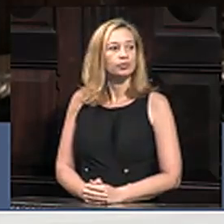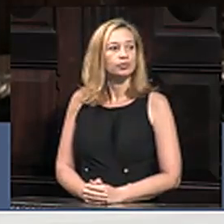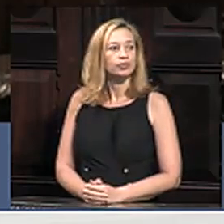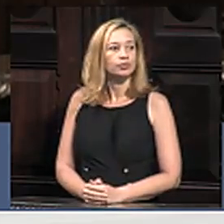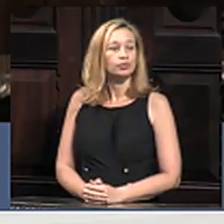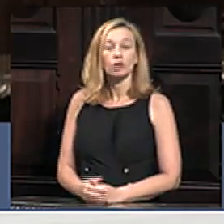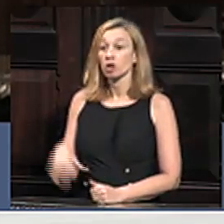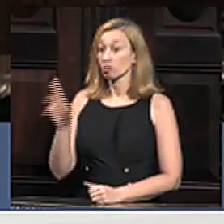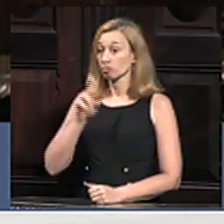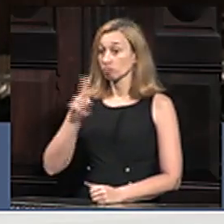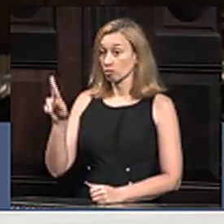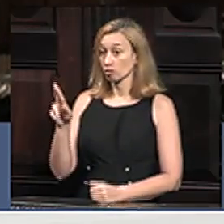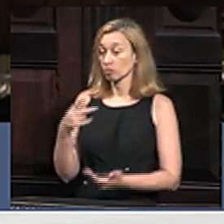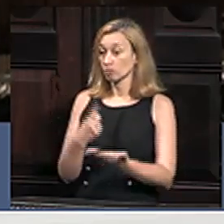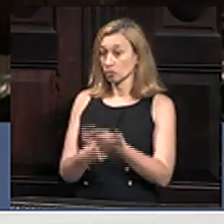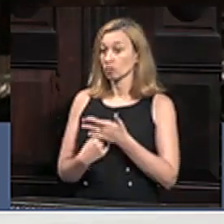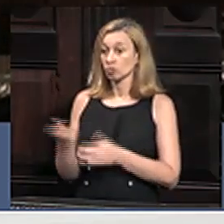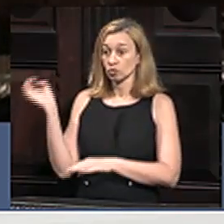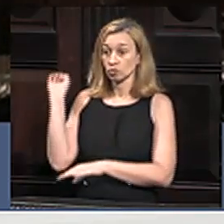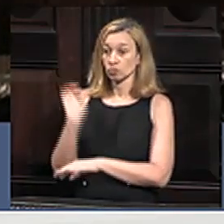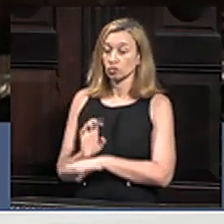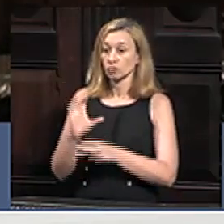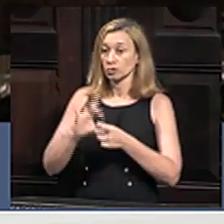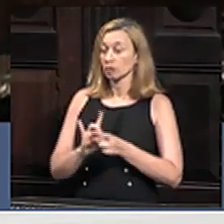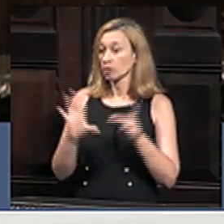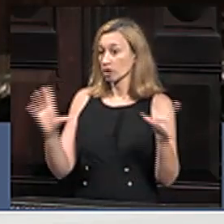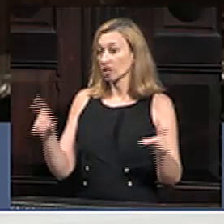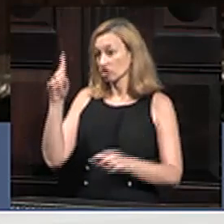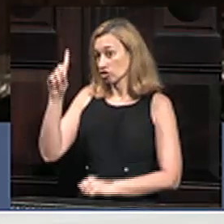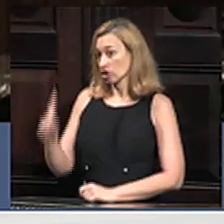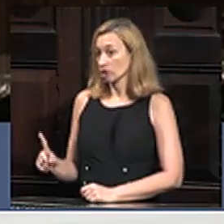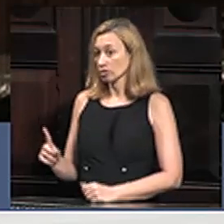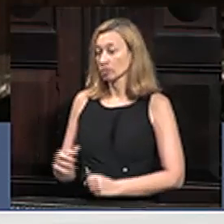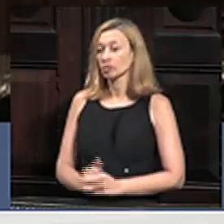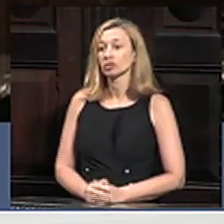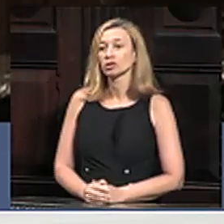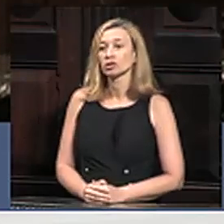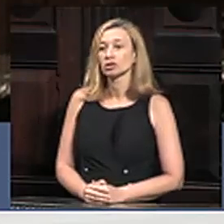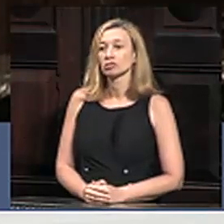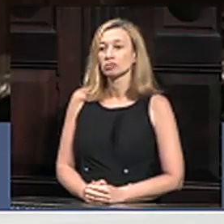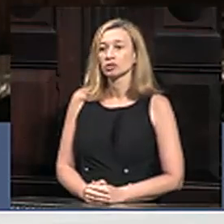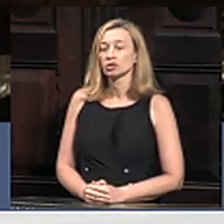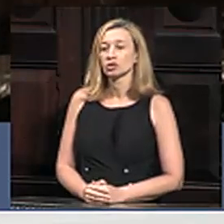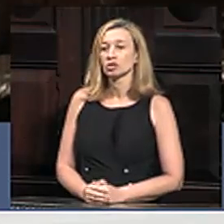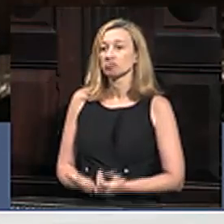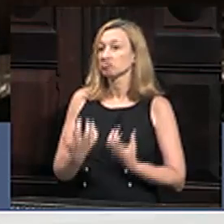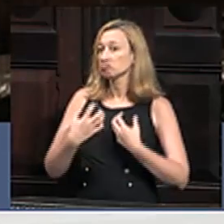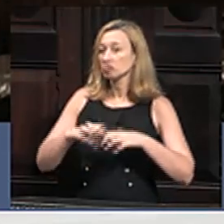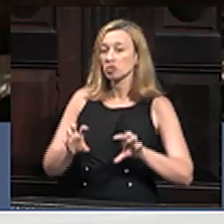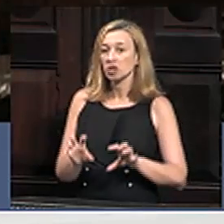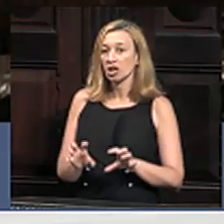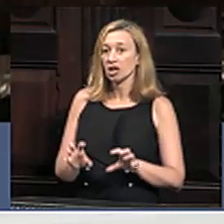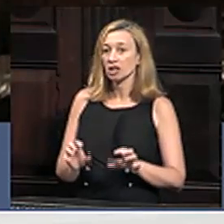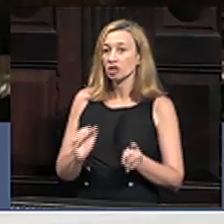da defesa do Estado democrático de direito, não querem se submeter ao resultado